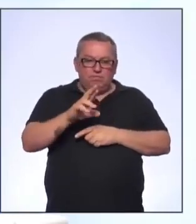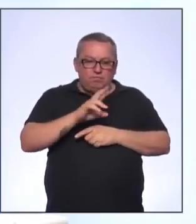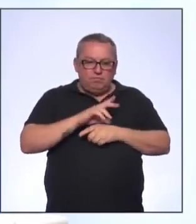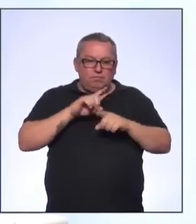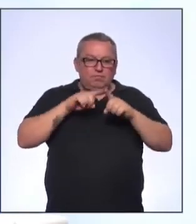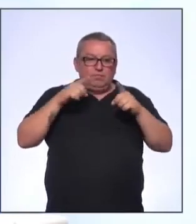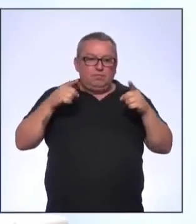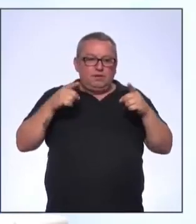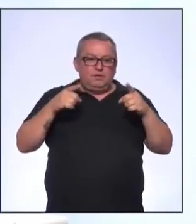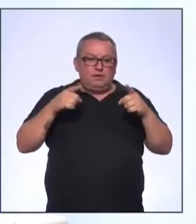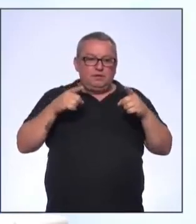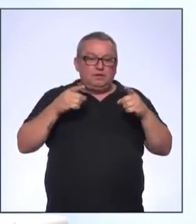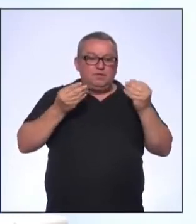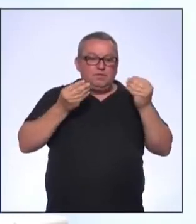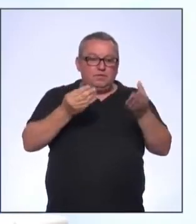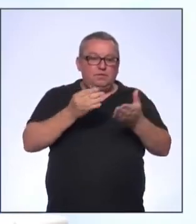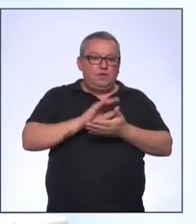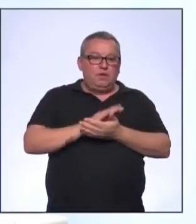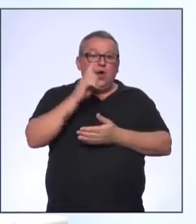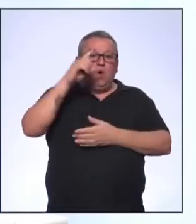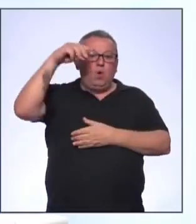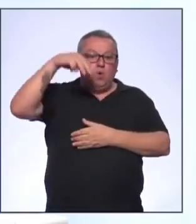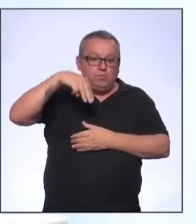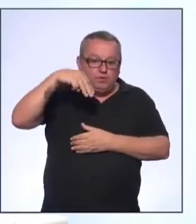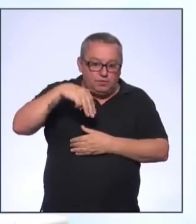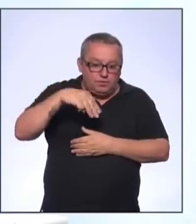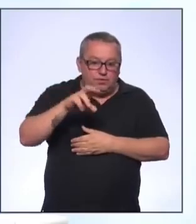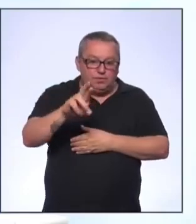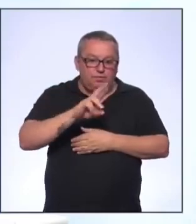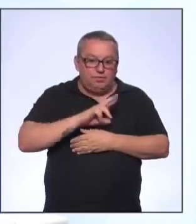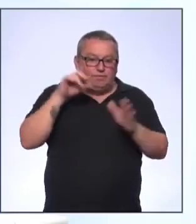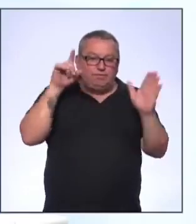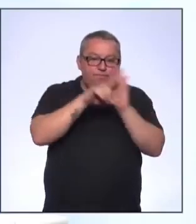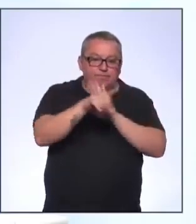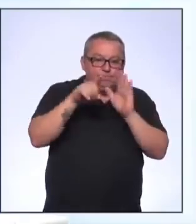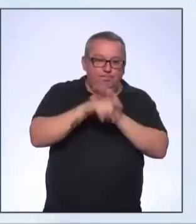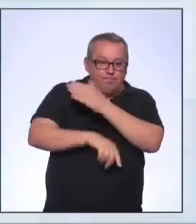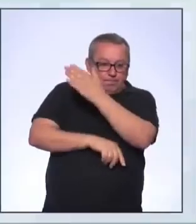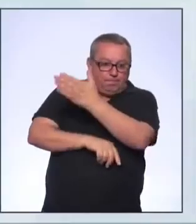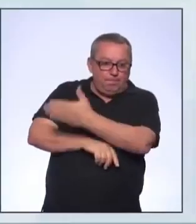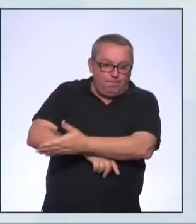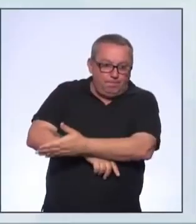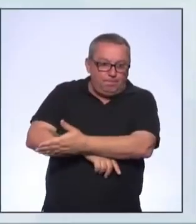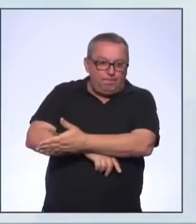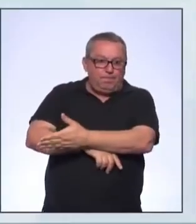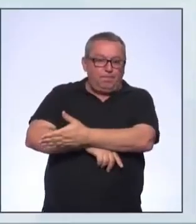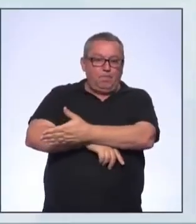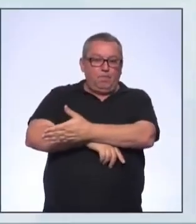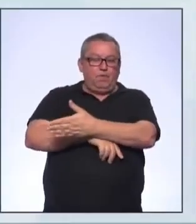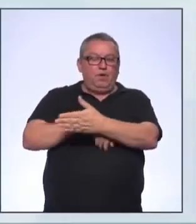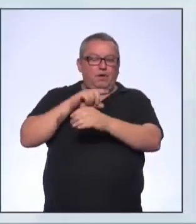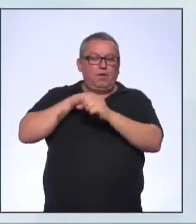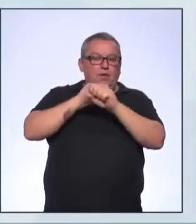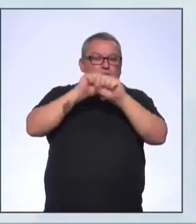vou passar para vocês um minutinho para responder as questões que estão na tela, que eu acho que fica mais sistematizado. Vamos ver o que é que eles